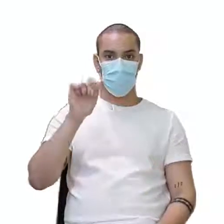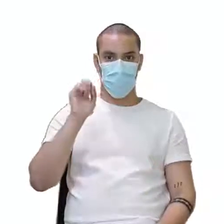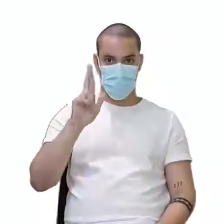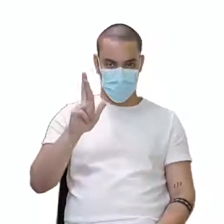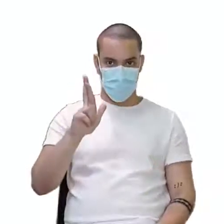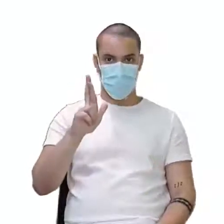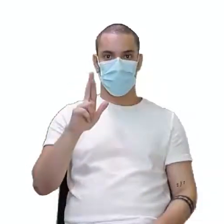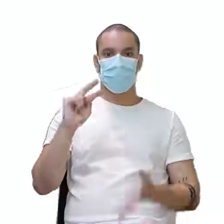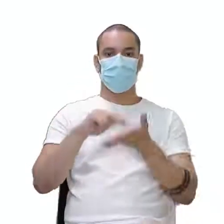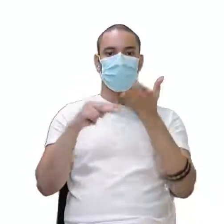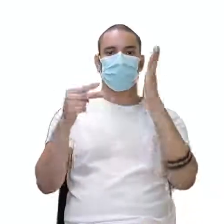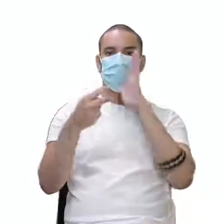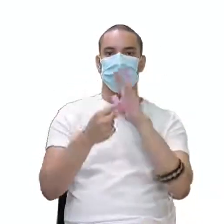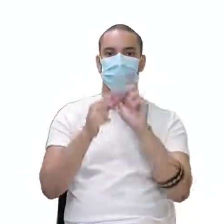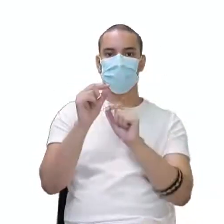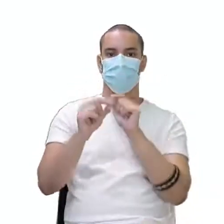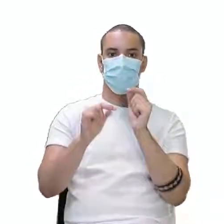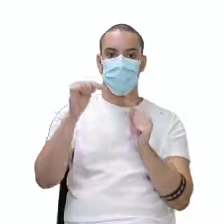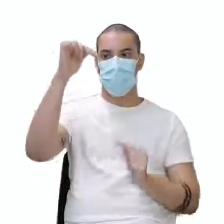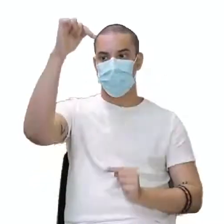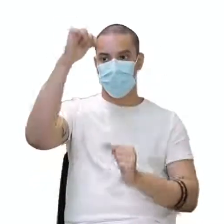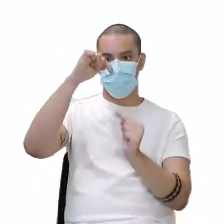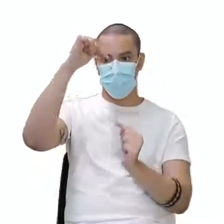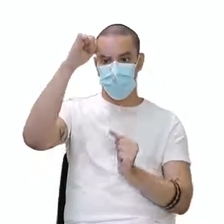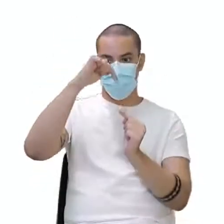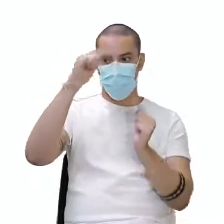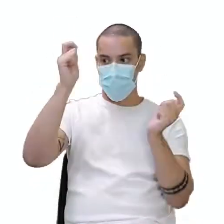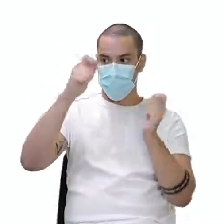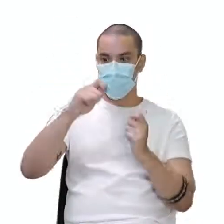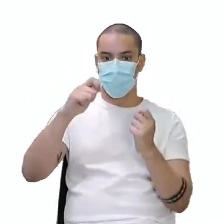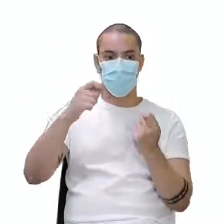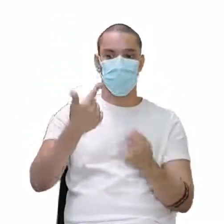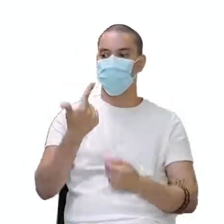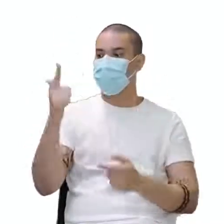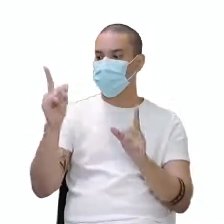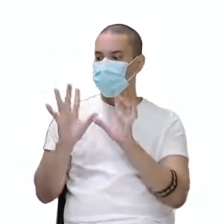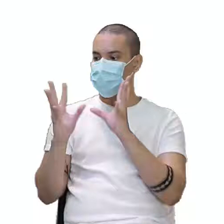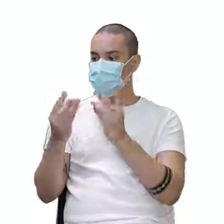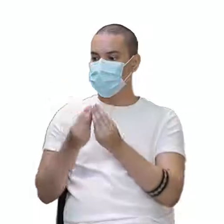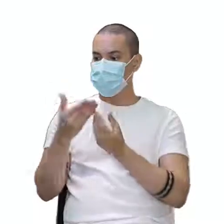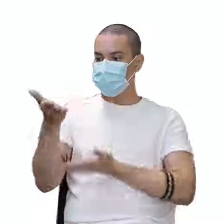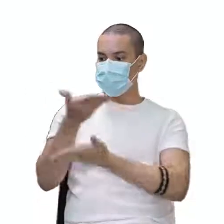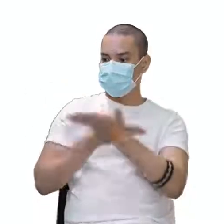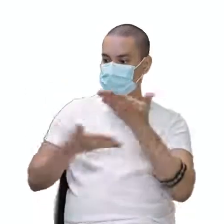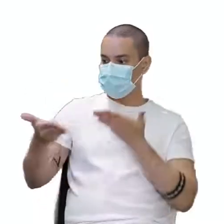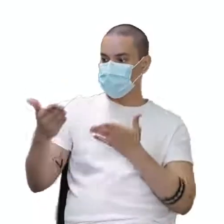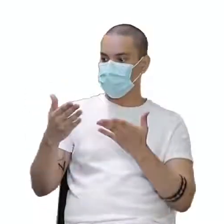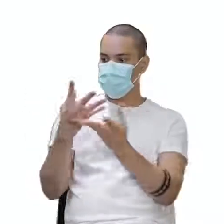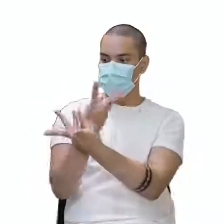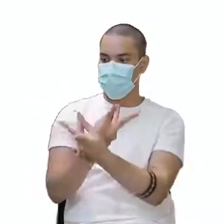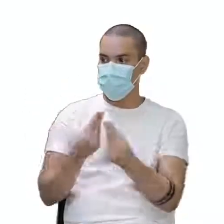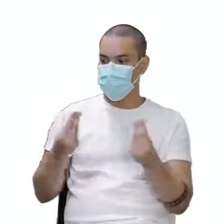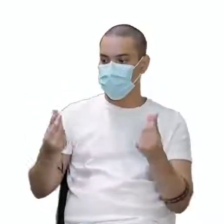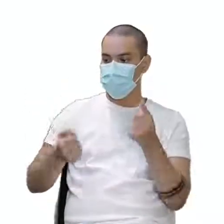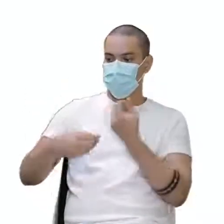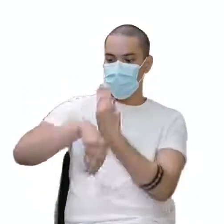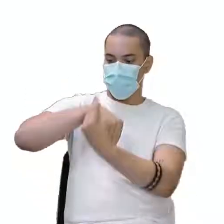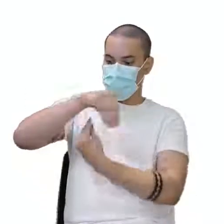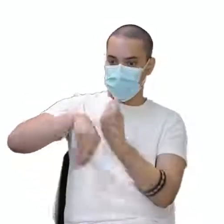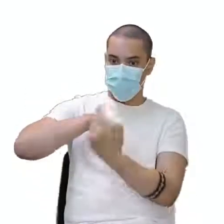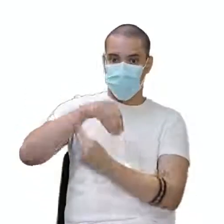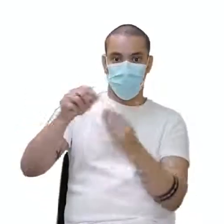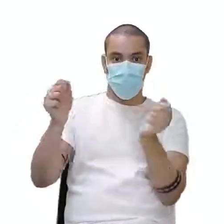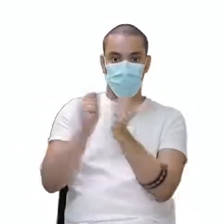Sendo polar, ela consegue interagir com outras substâncias, realizando o processo de dissolução. Ela vai